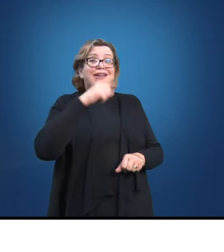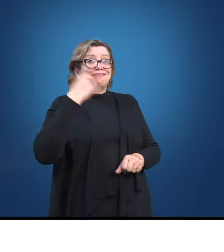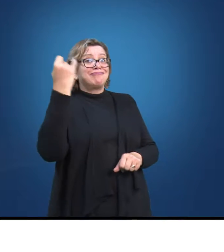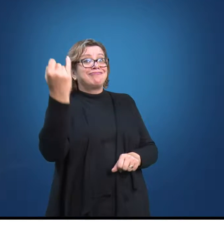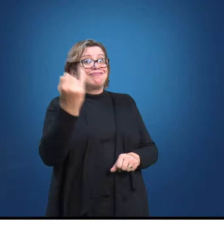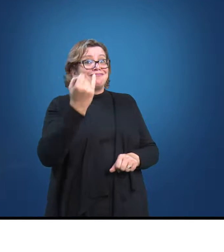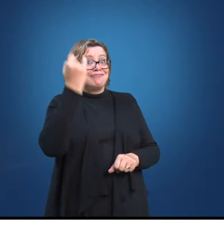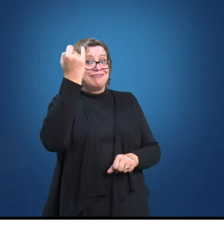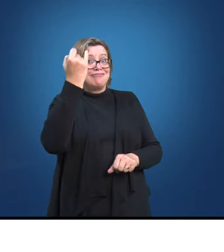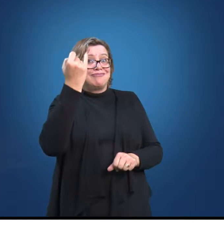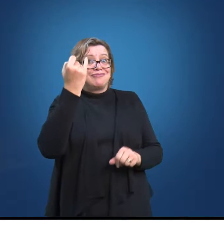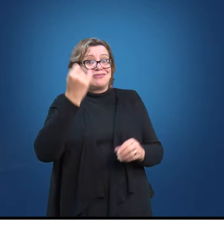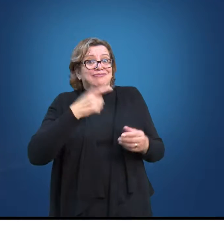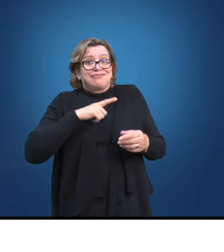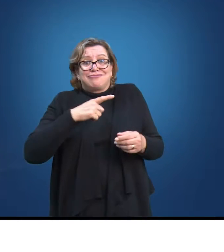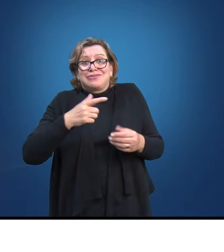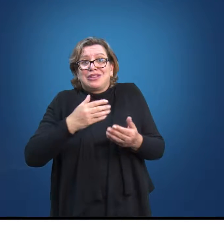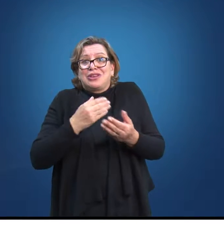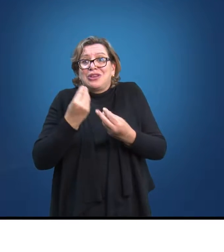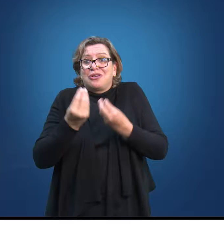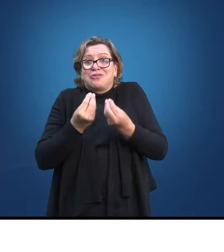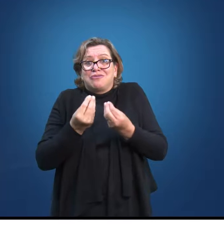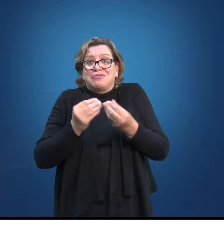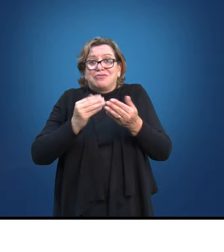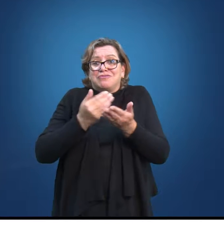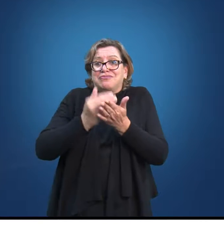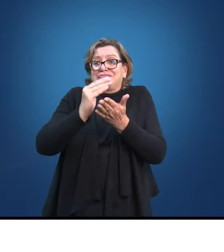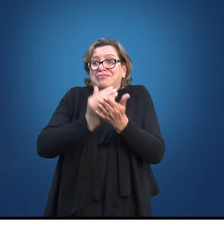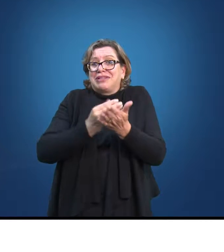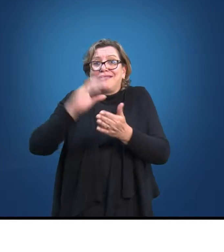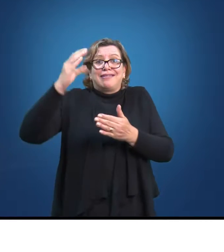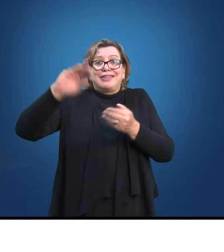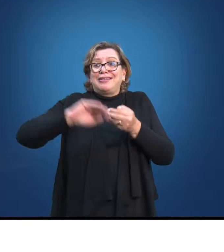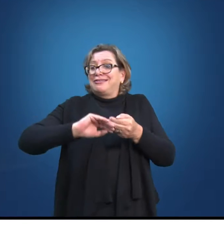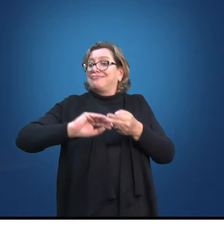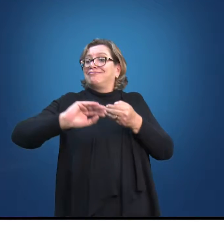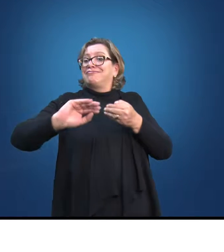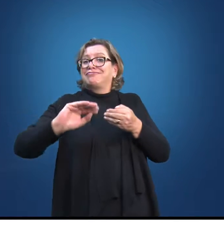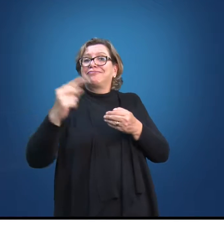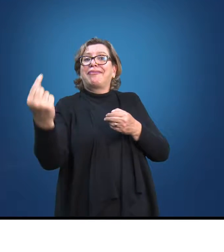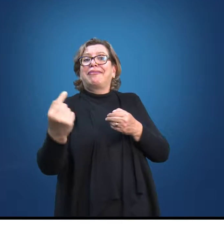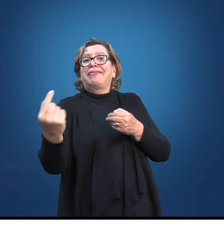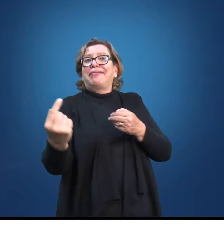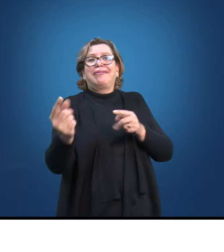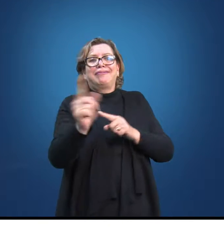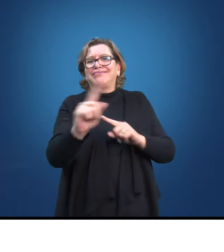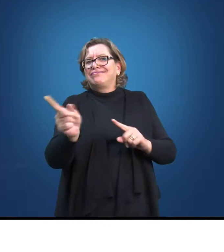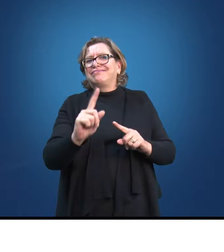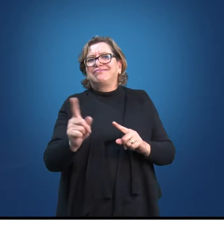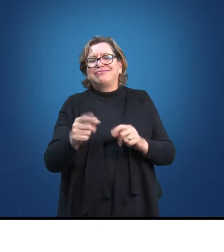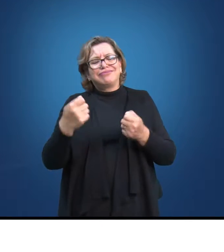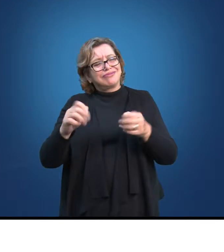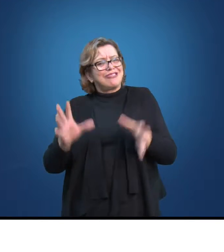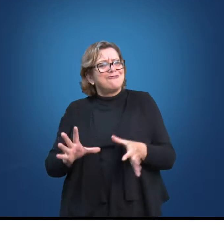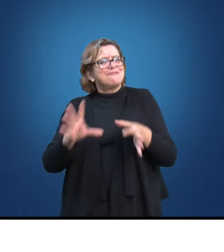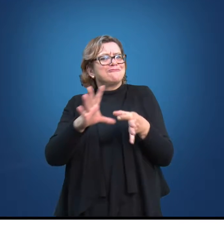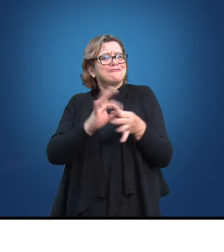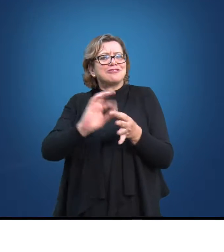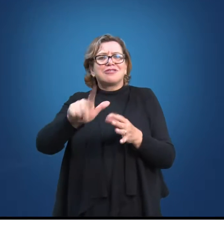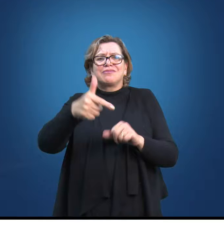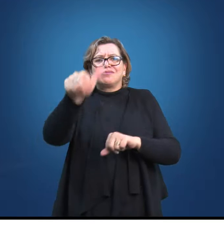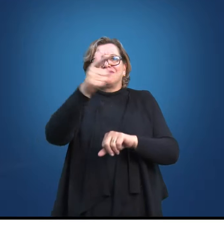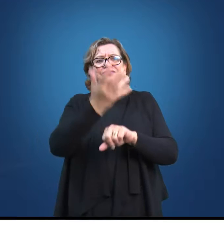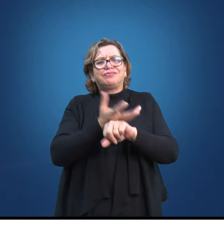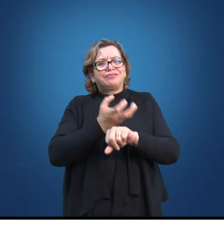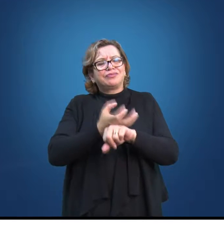esse trabalho, não tem como você enxergar a disciplina de ciências isolada das demais. Não tem.